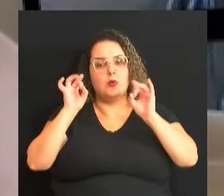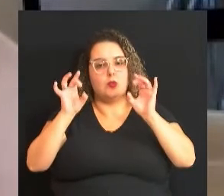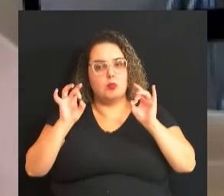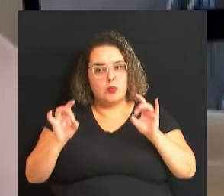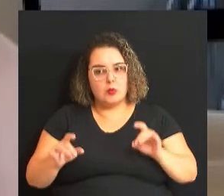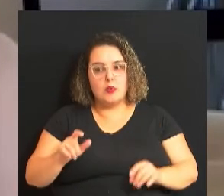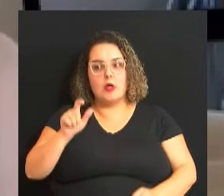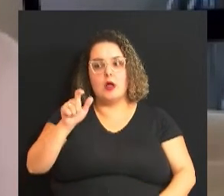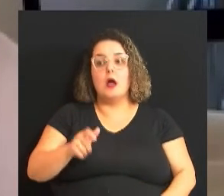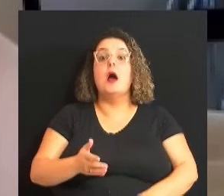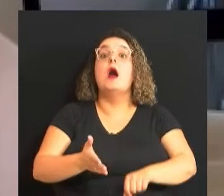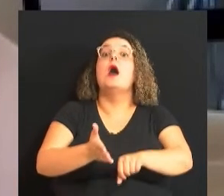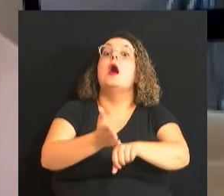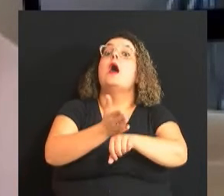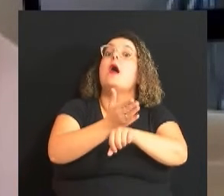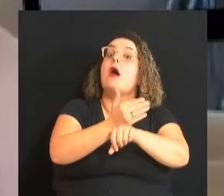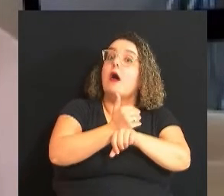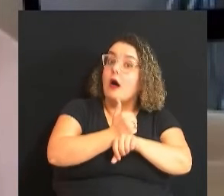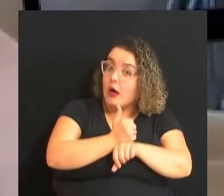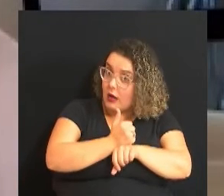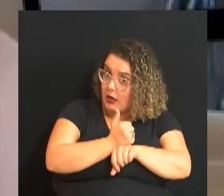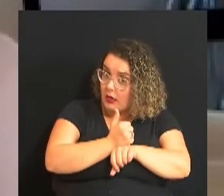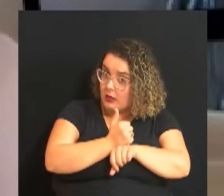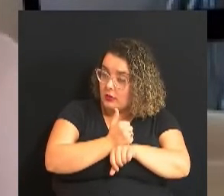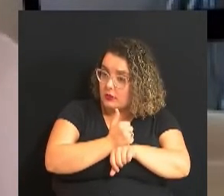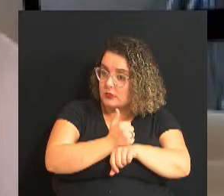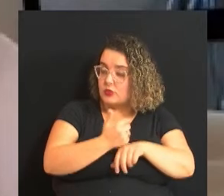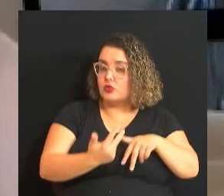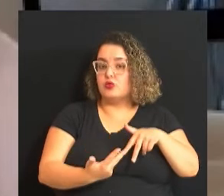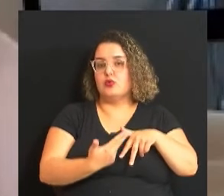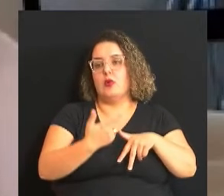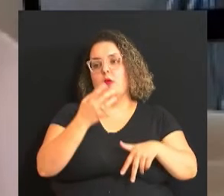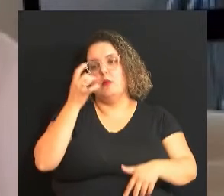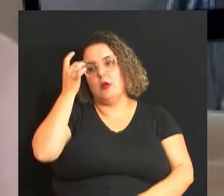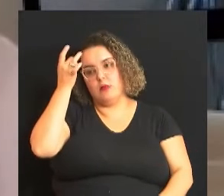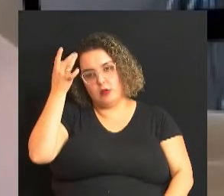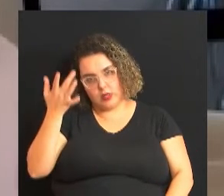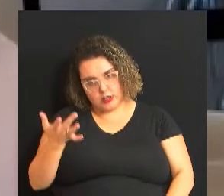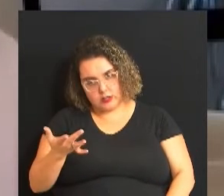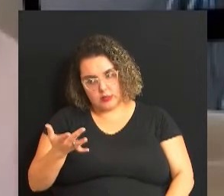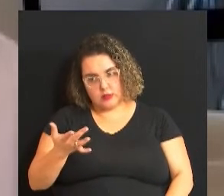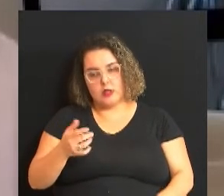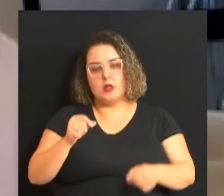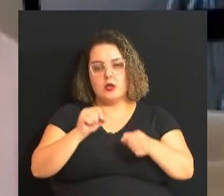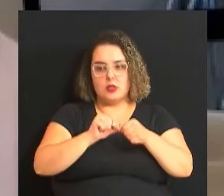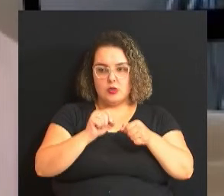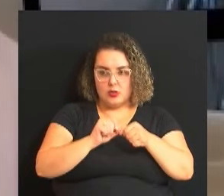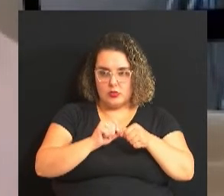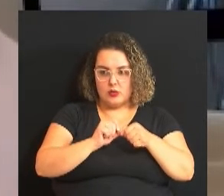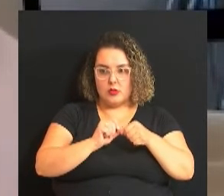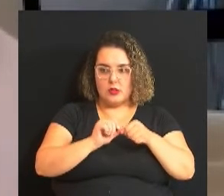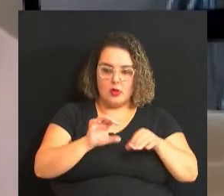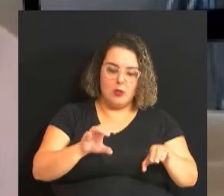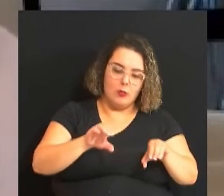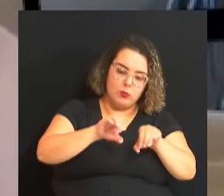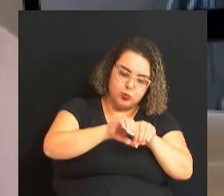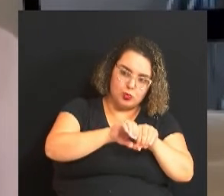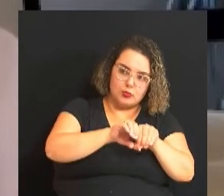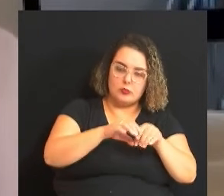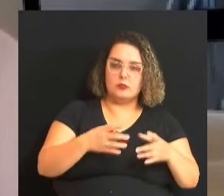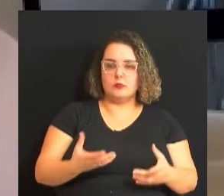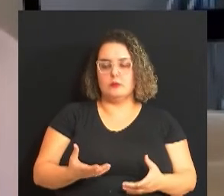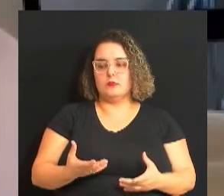pessoa antes de operar a pessoa, para facilitar que você faça aquela sutura do intestino. Mas